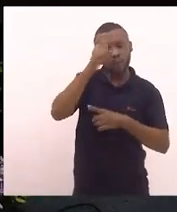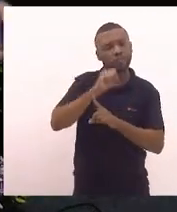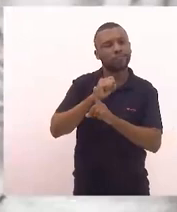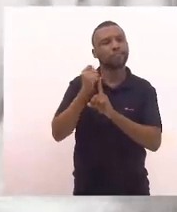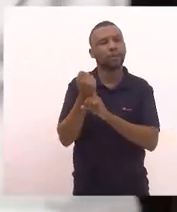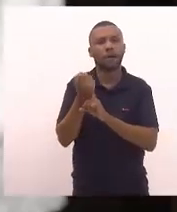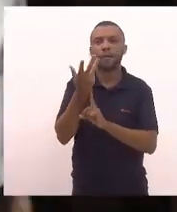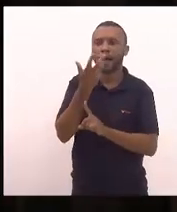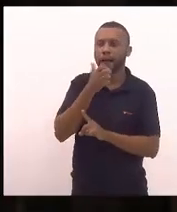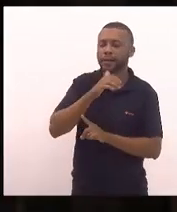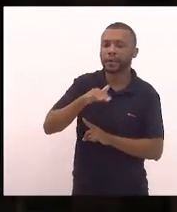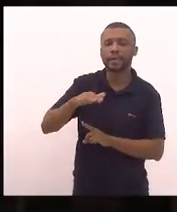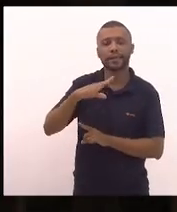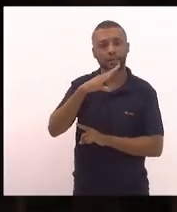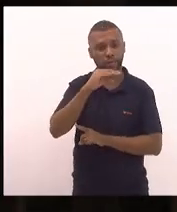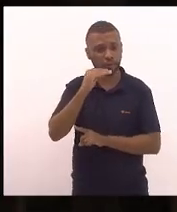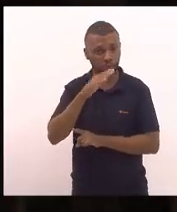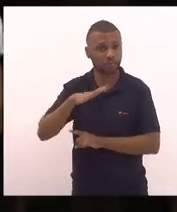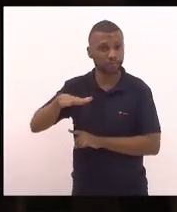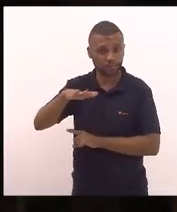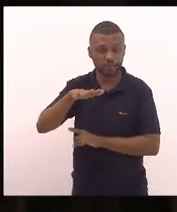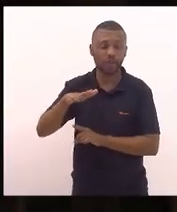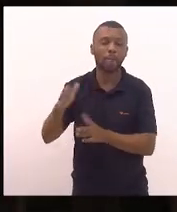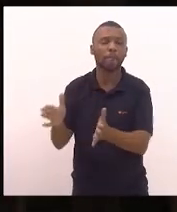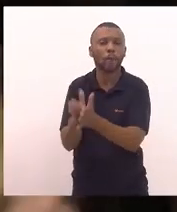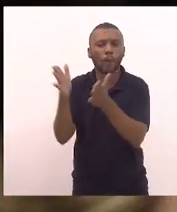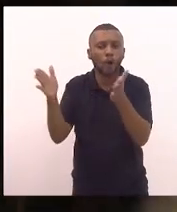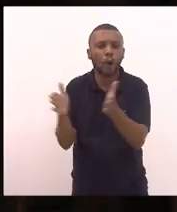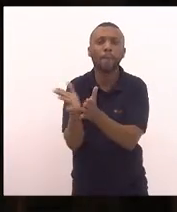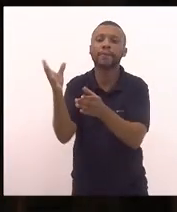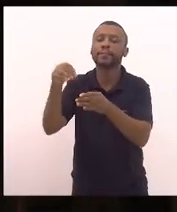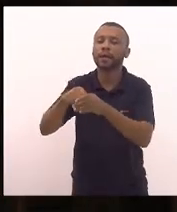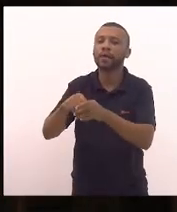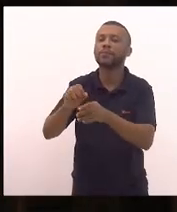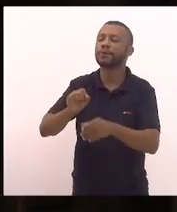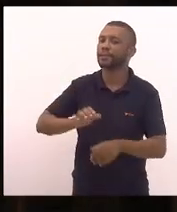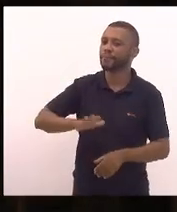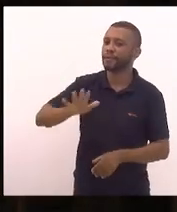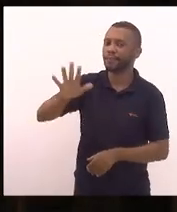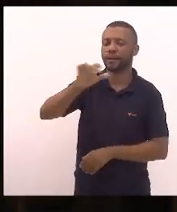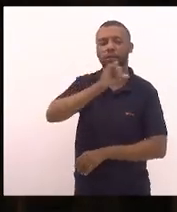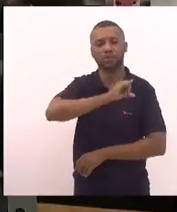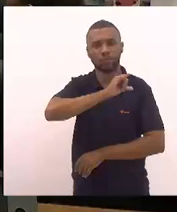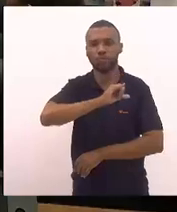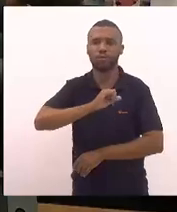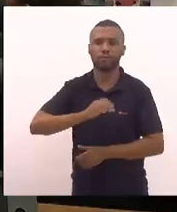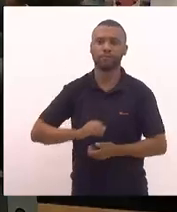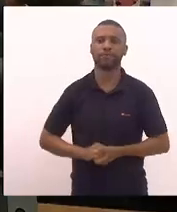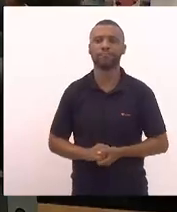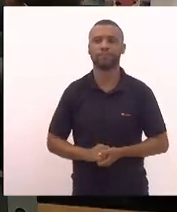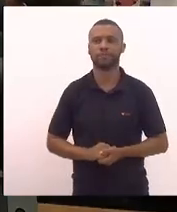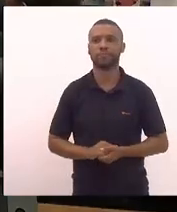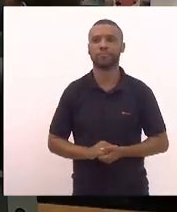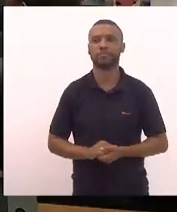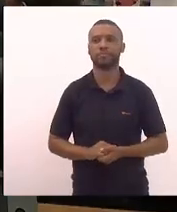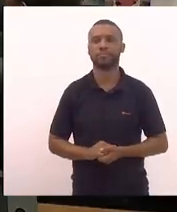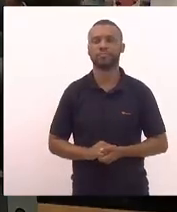para crianças e adolescentes carentes nas comunidades do Rio de Janeiro.